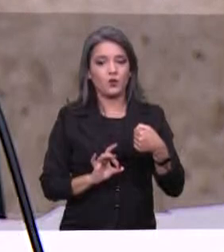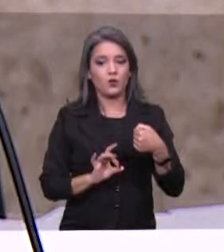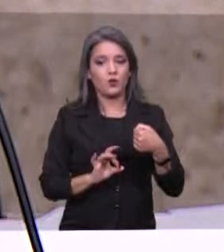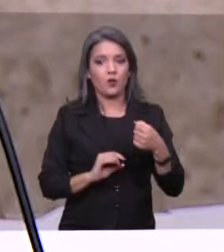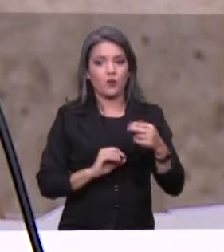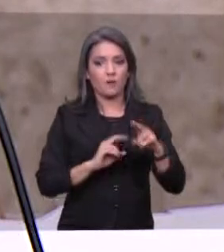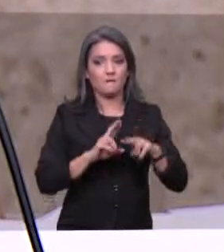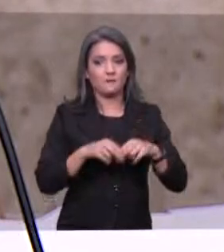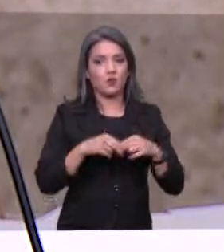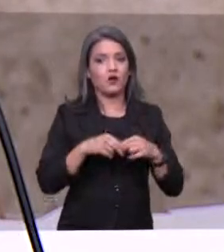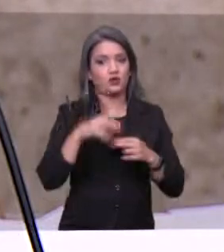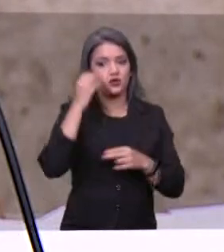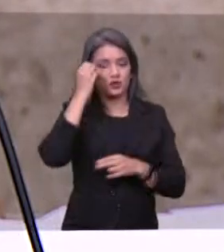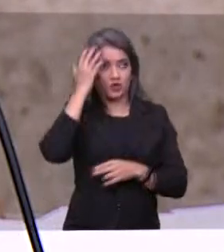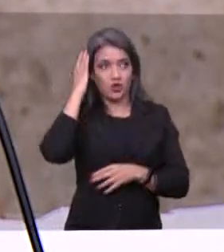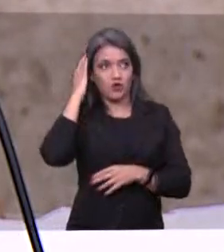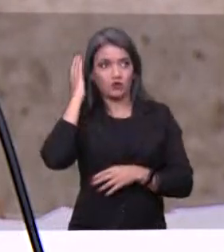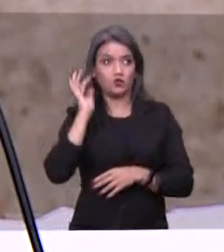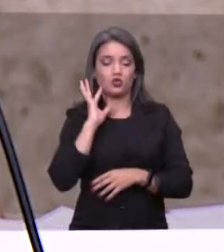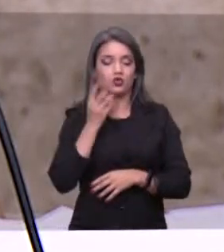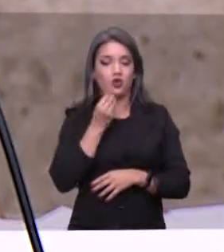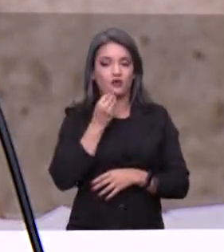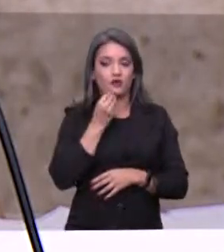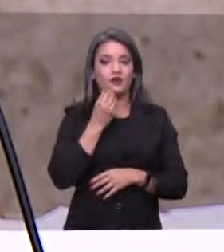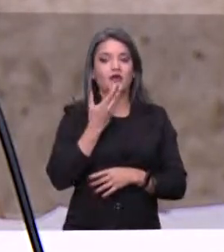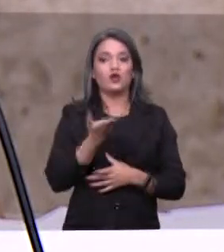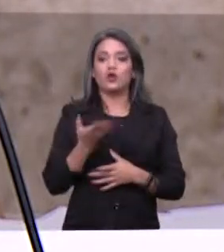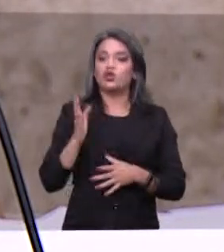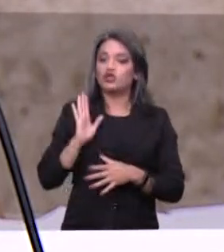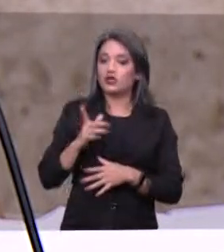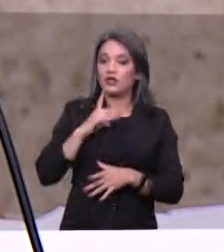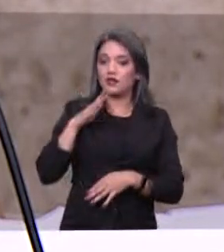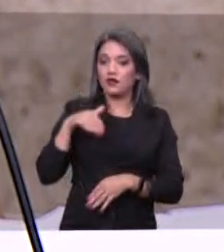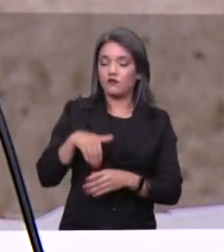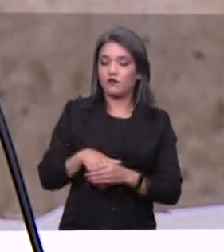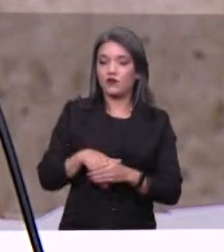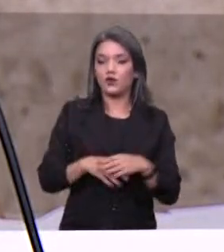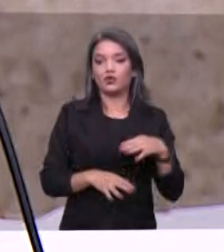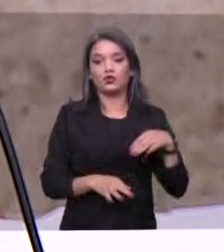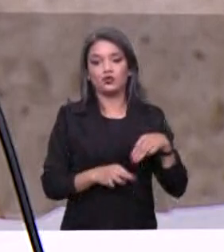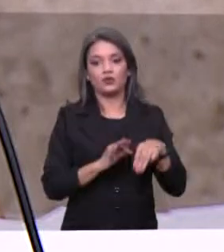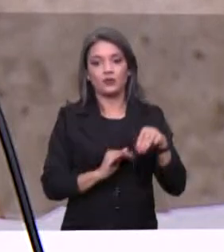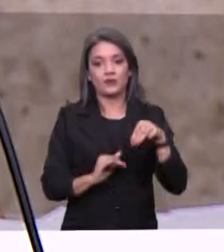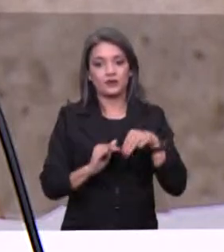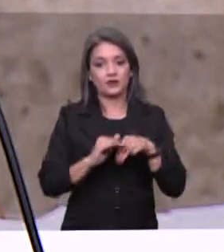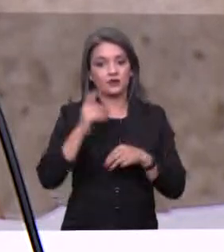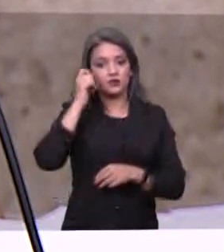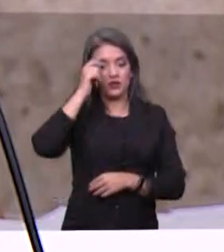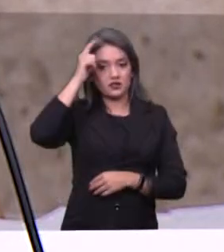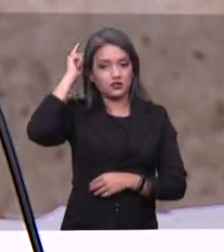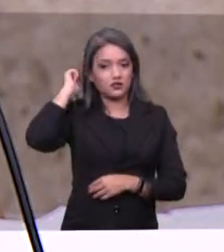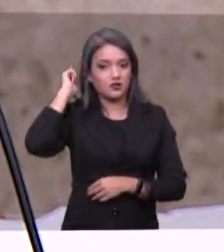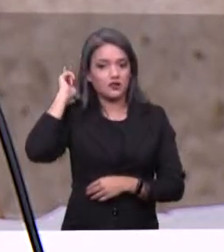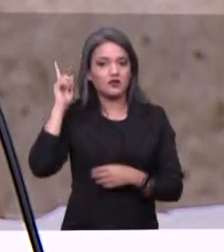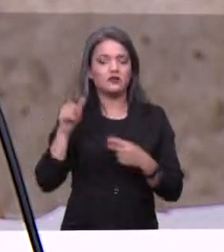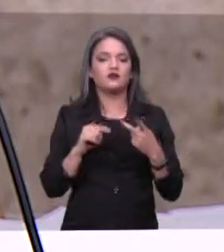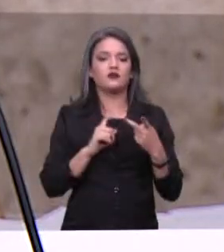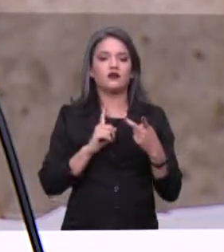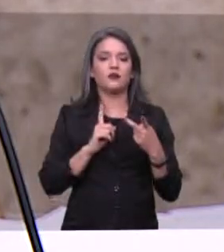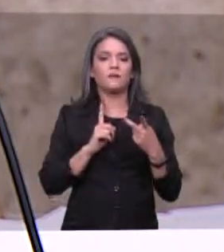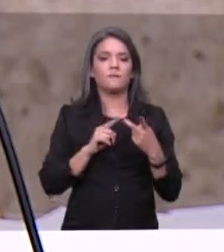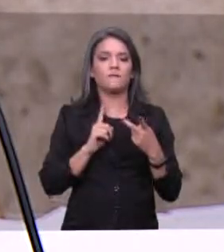Toffoli, é porque eu já tenho aqui votos do ministro, né, Alexandre de Moraes,